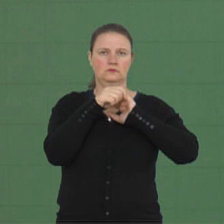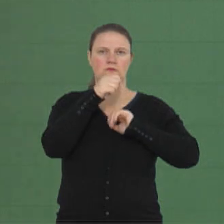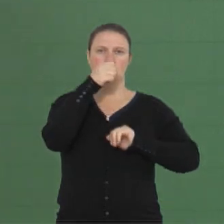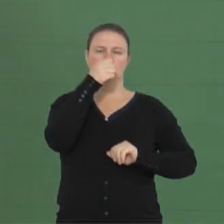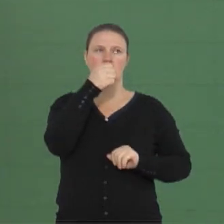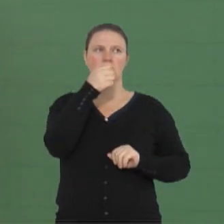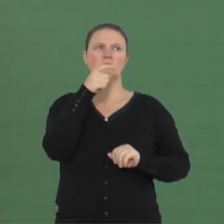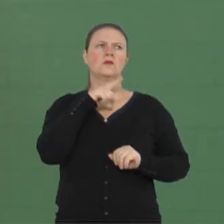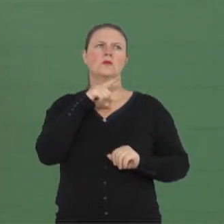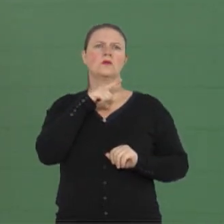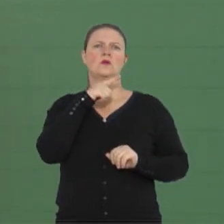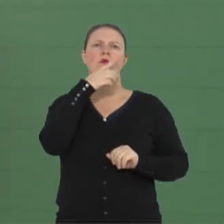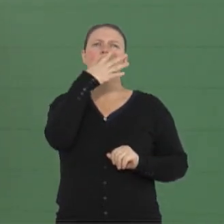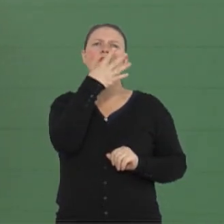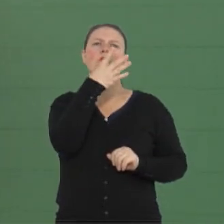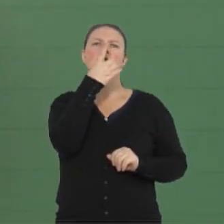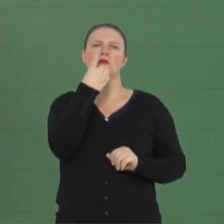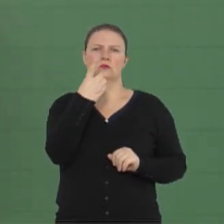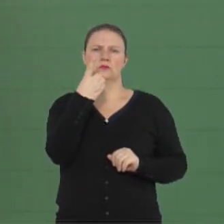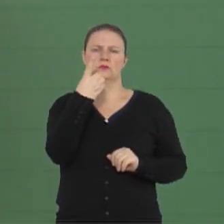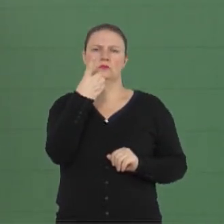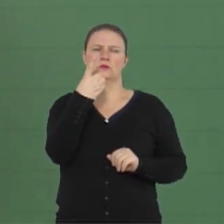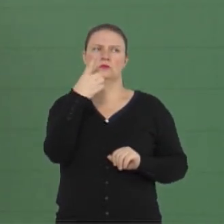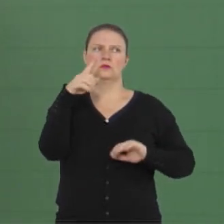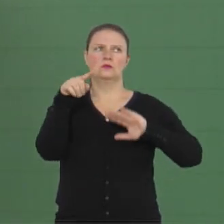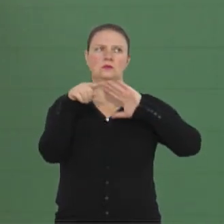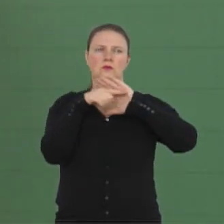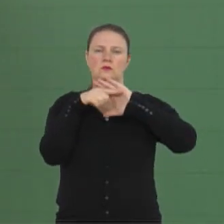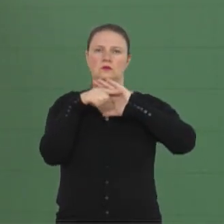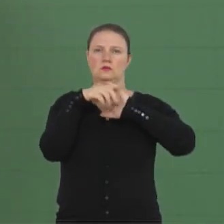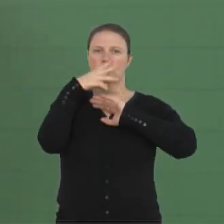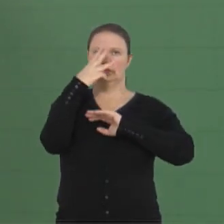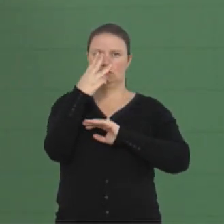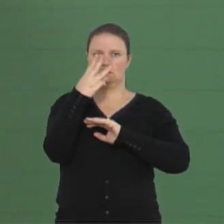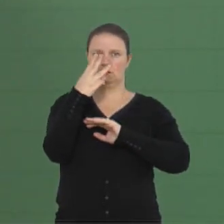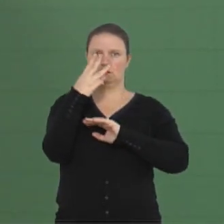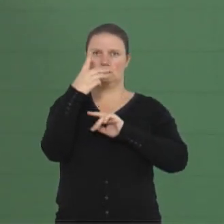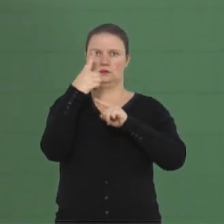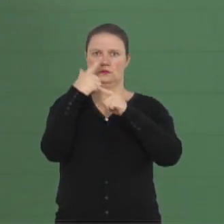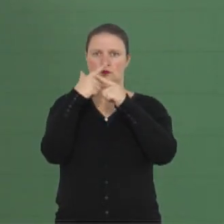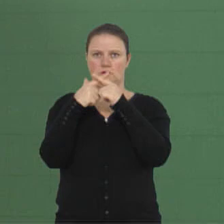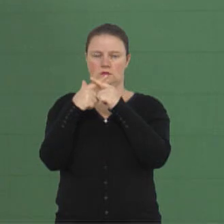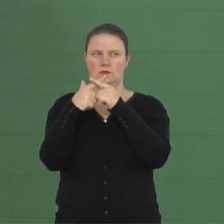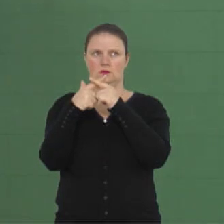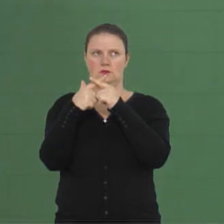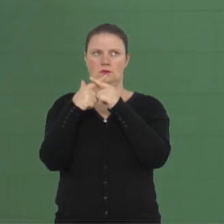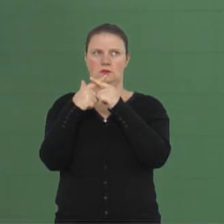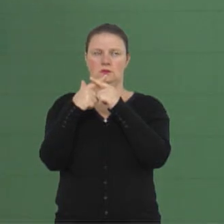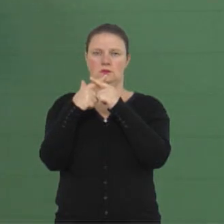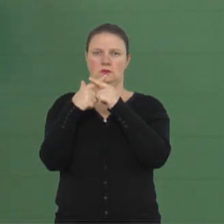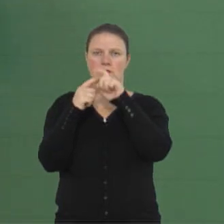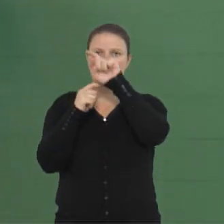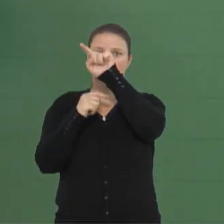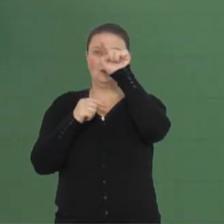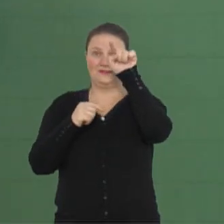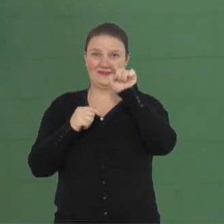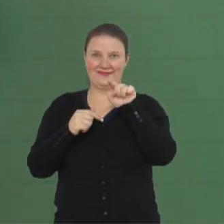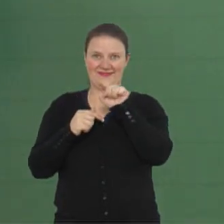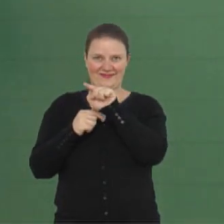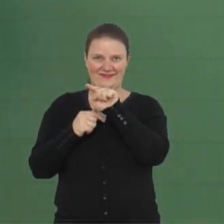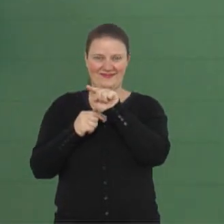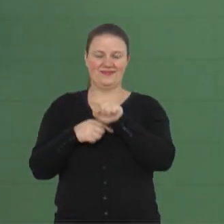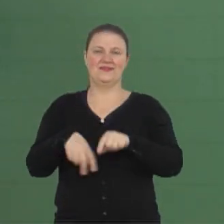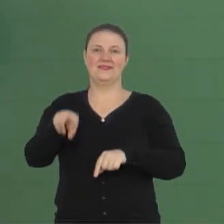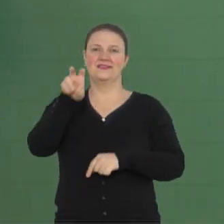chave. Quem está lá dentro? 41 menos 3 vezes, abre o